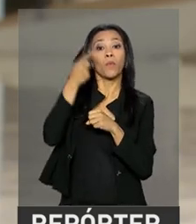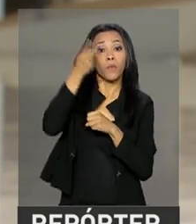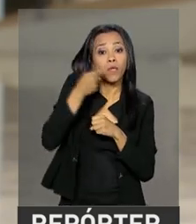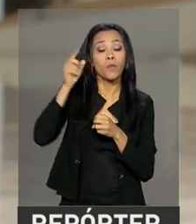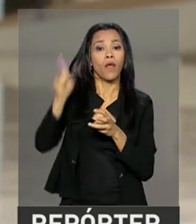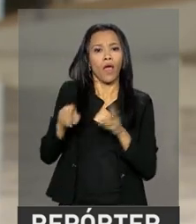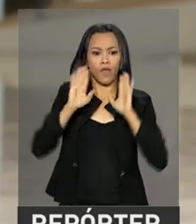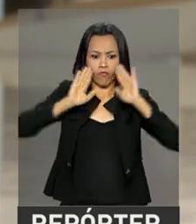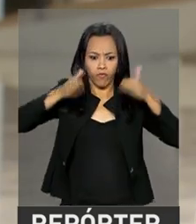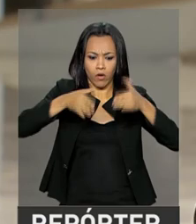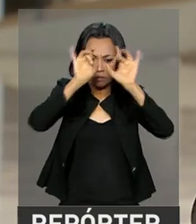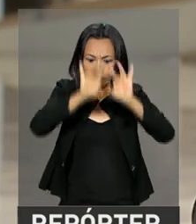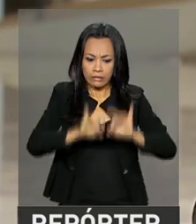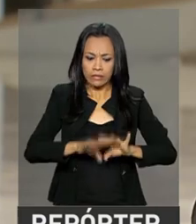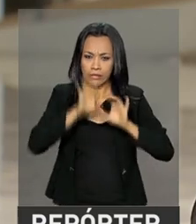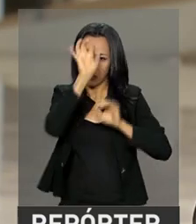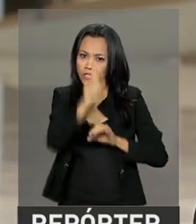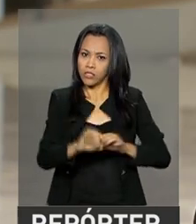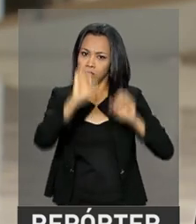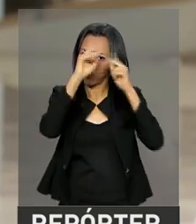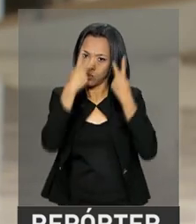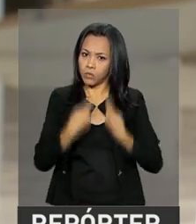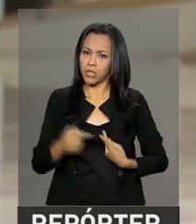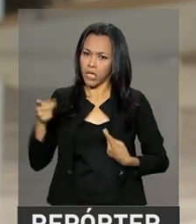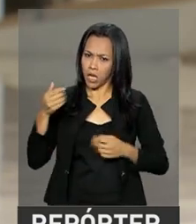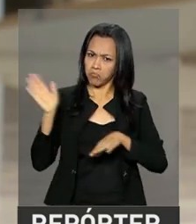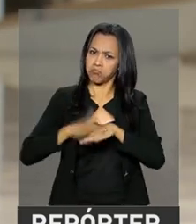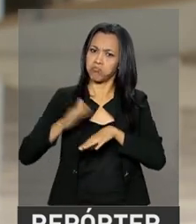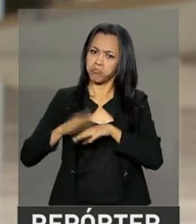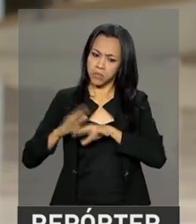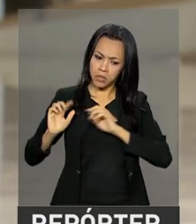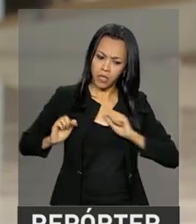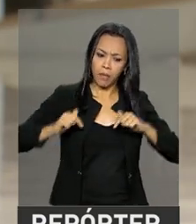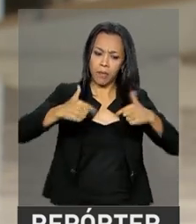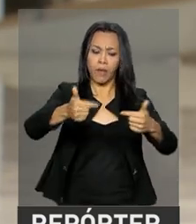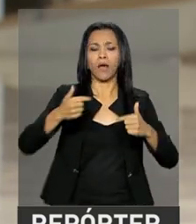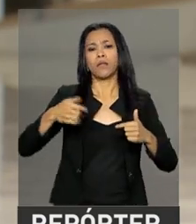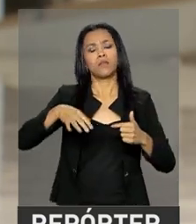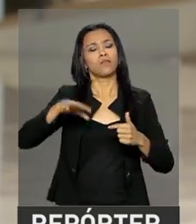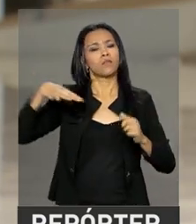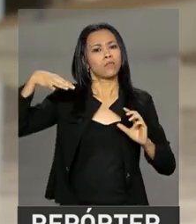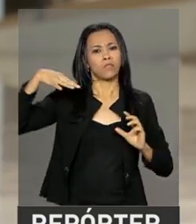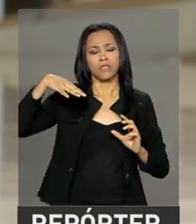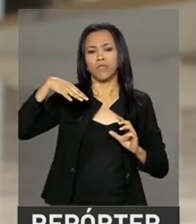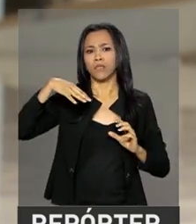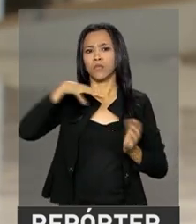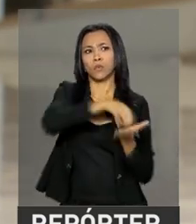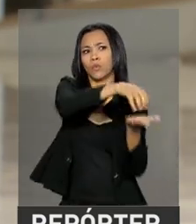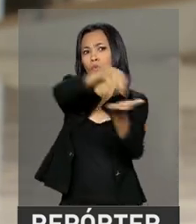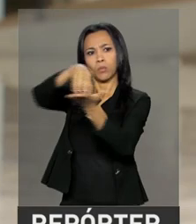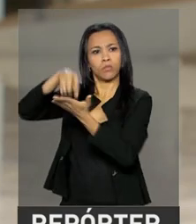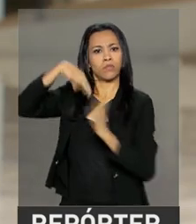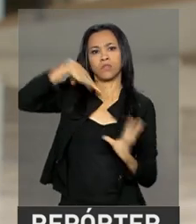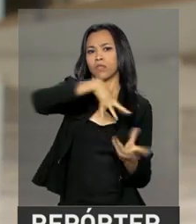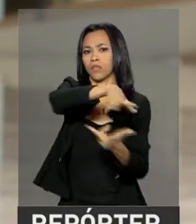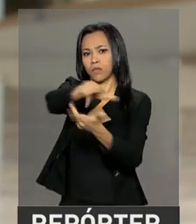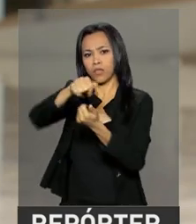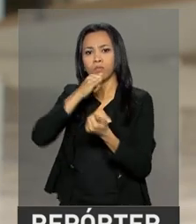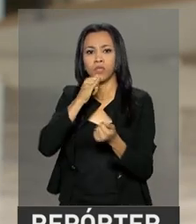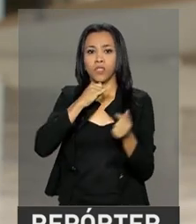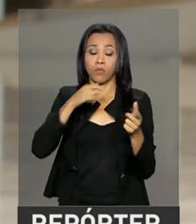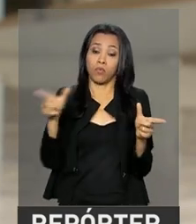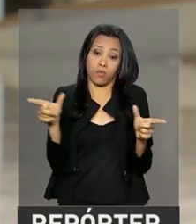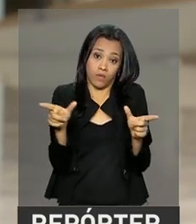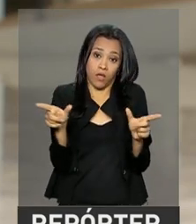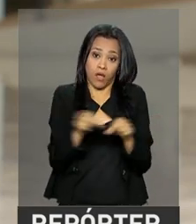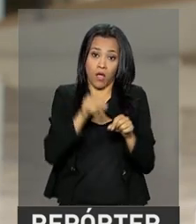área dos Direitos Humanos inclusive com atuação internacional em organismos internacionais como nas Nações Unidas e na própria